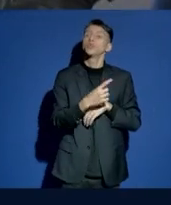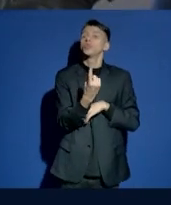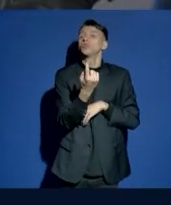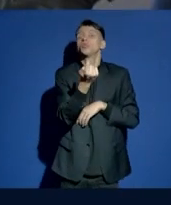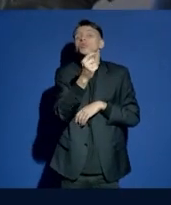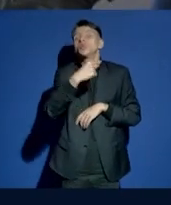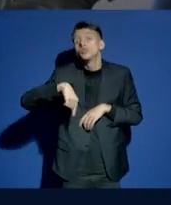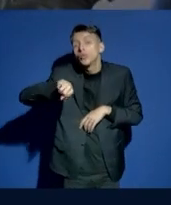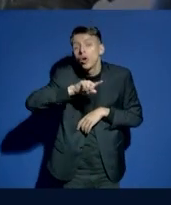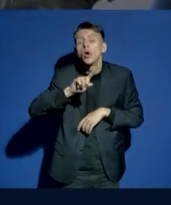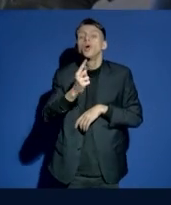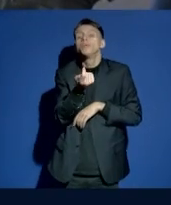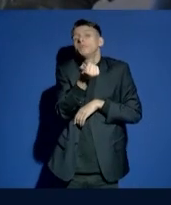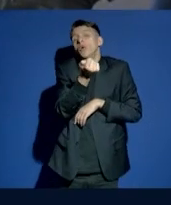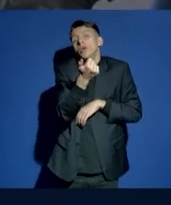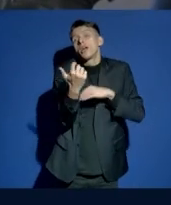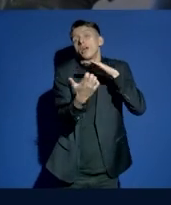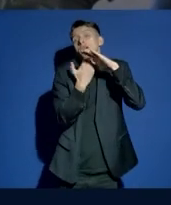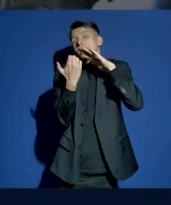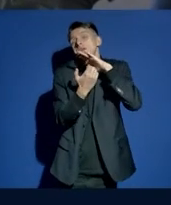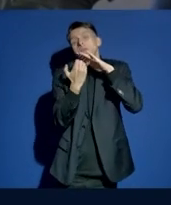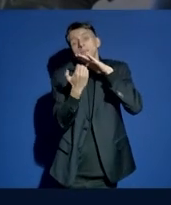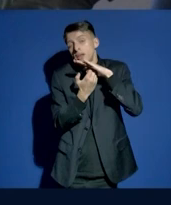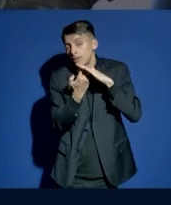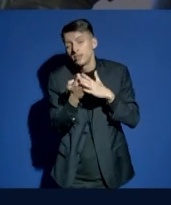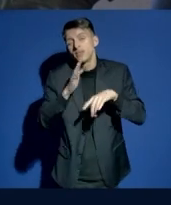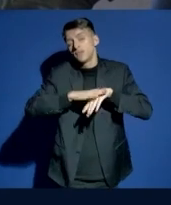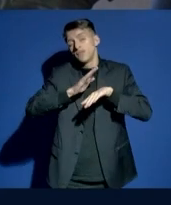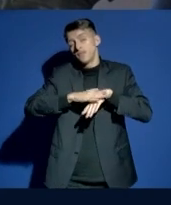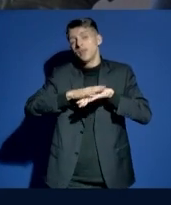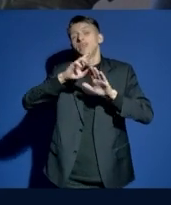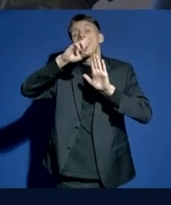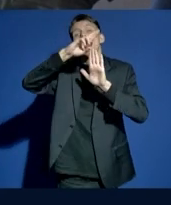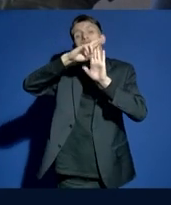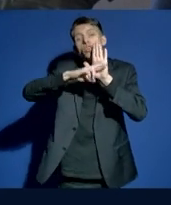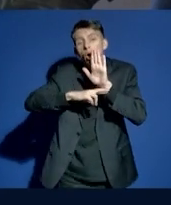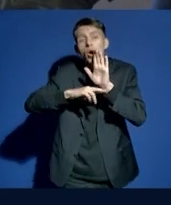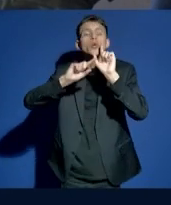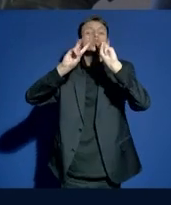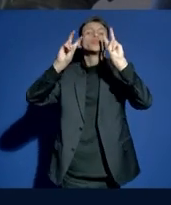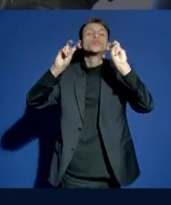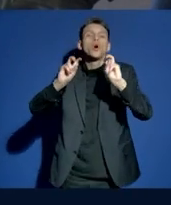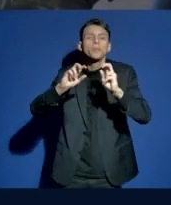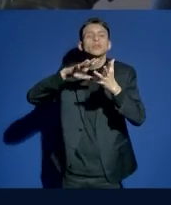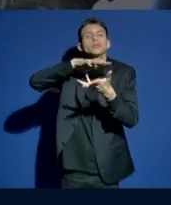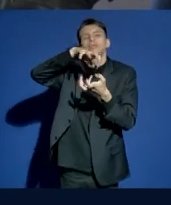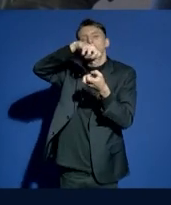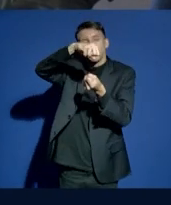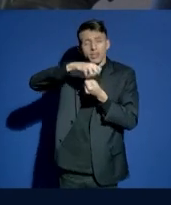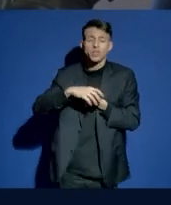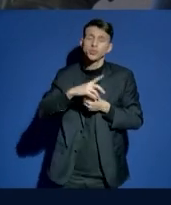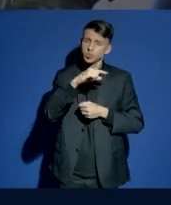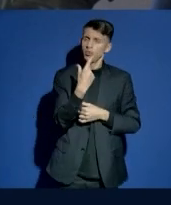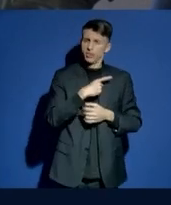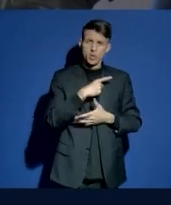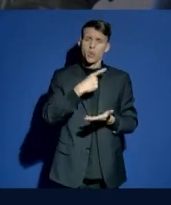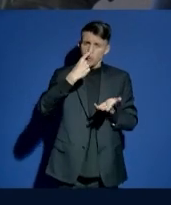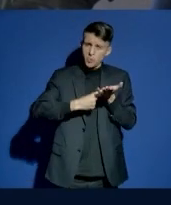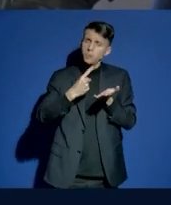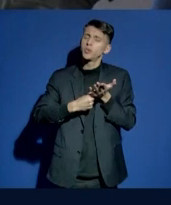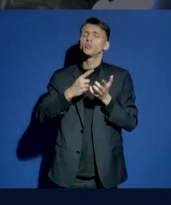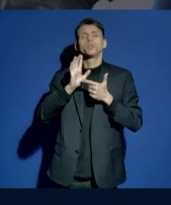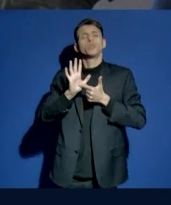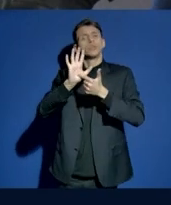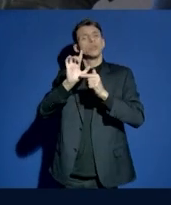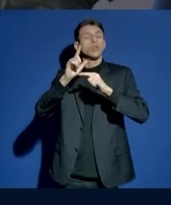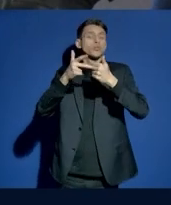de sustentabilidade, tirando as três grandes. Então, nós reportamos todos os anos com um compromisso, né, mostrando aquilo